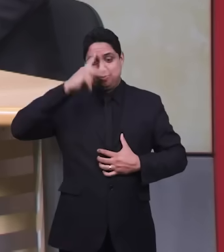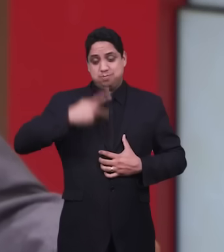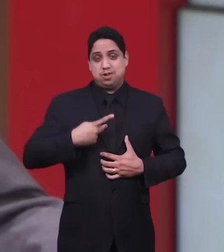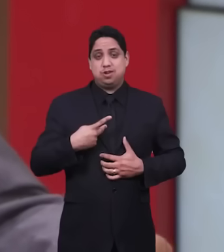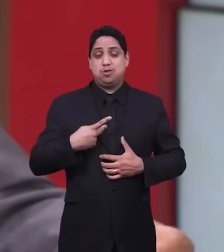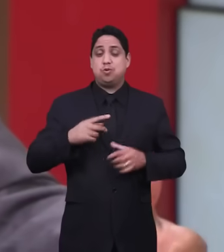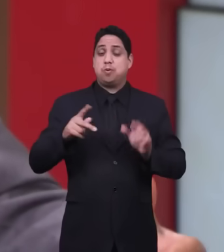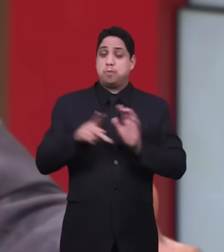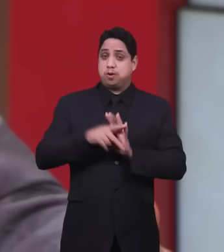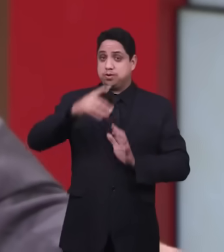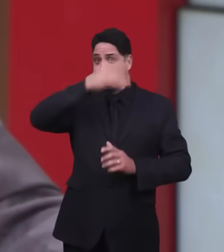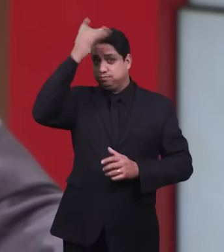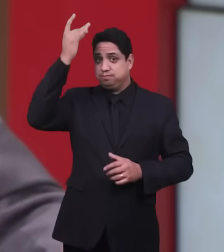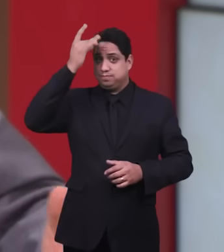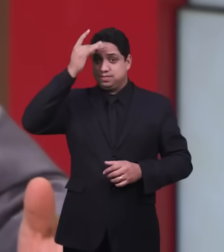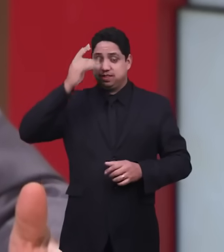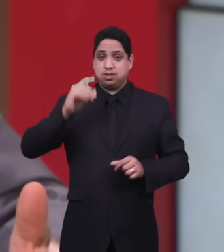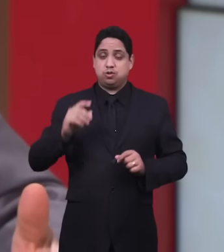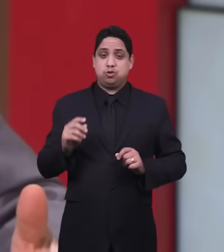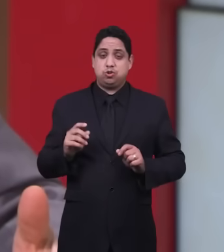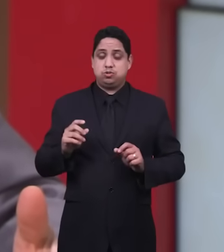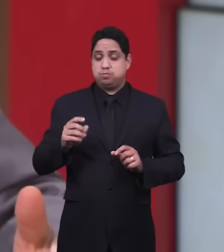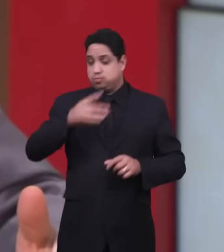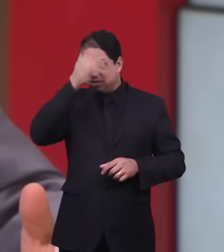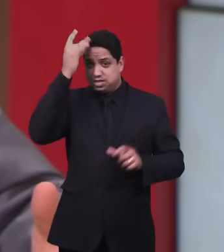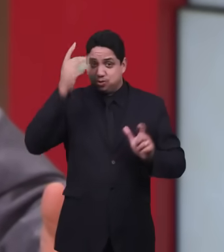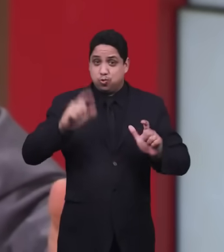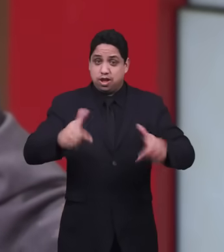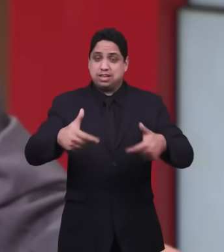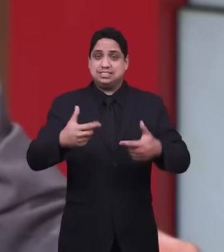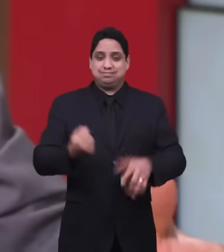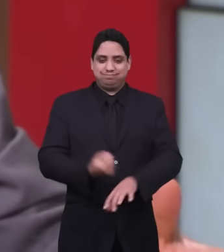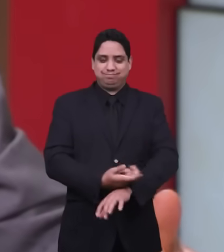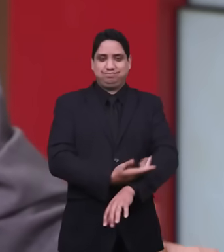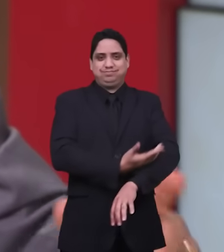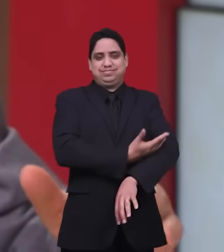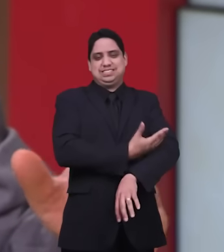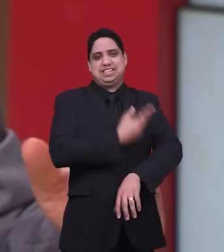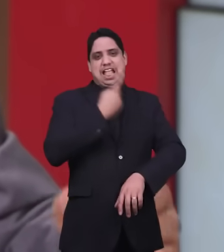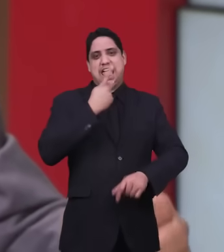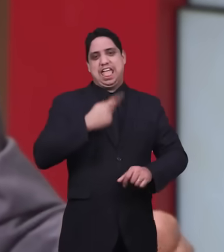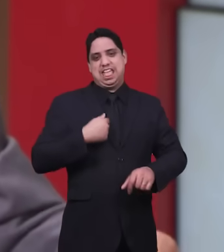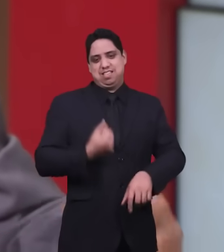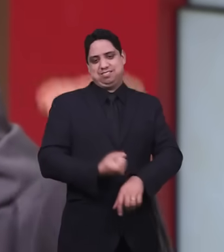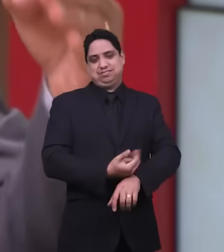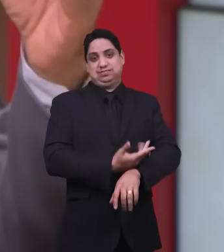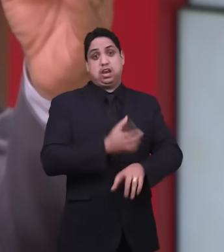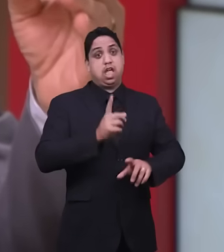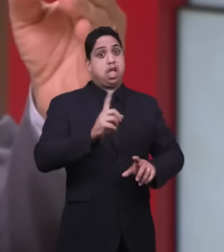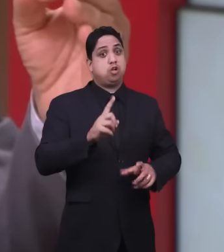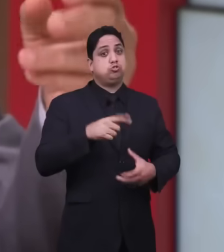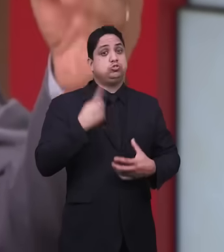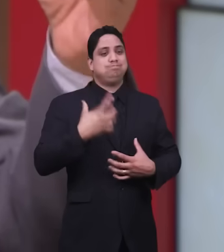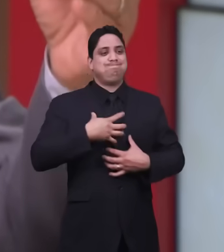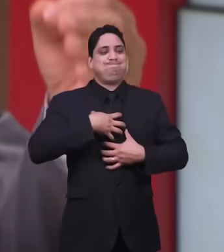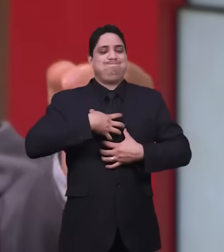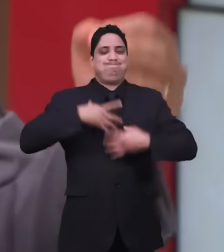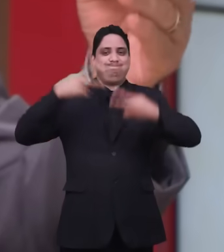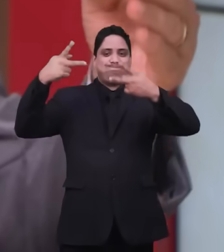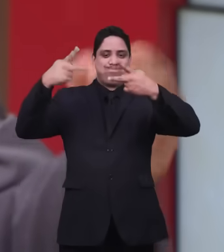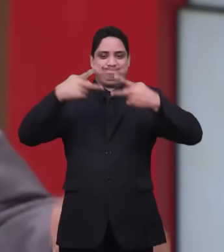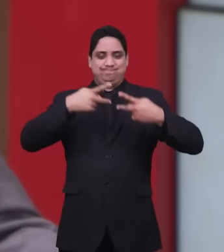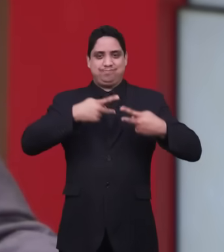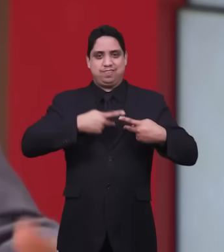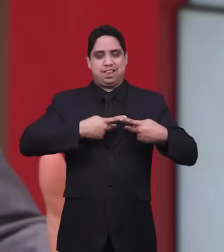espiritual. É. E os Espírito Santo não tratam com emoções. Às vezes, fulano, fiquei emocionado, não. Nós somos quebrantados,